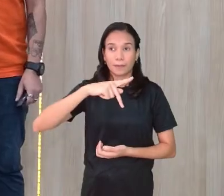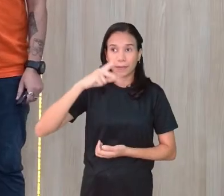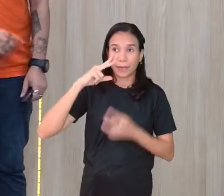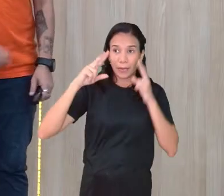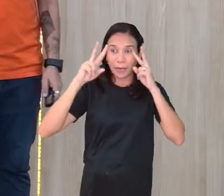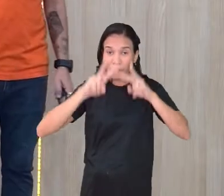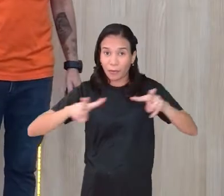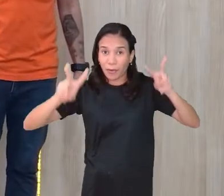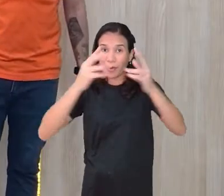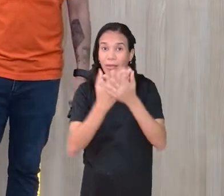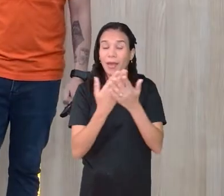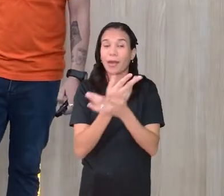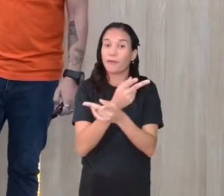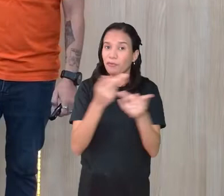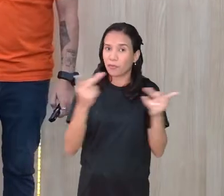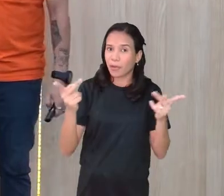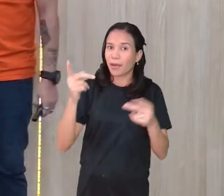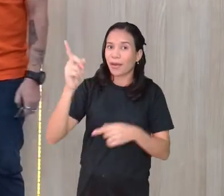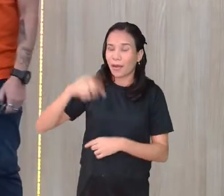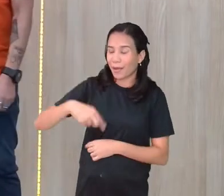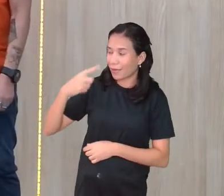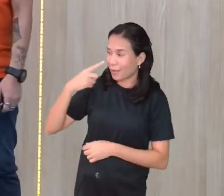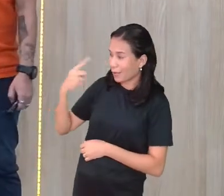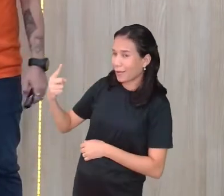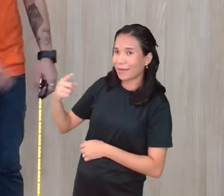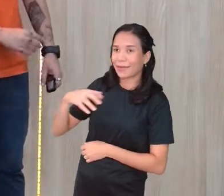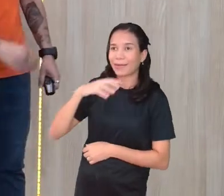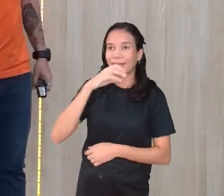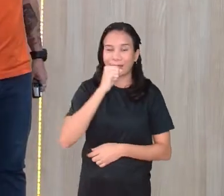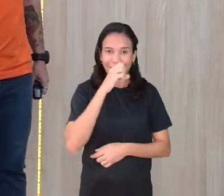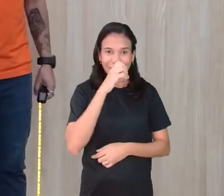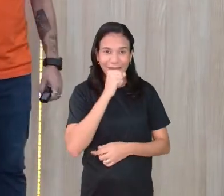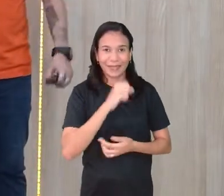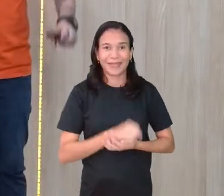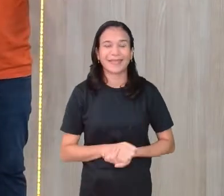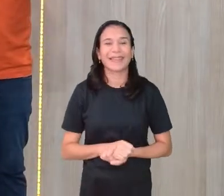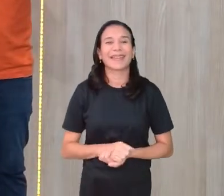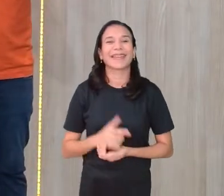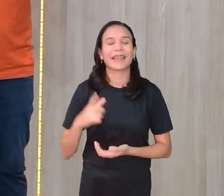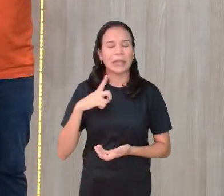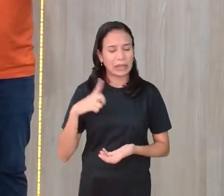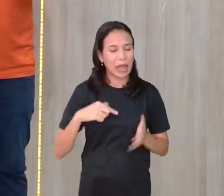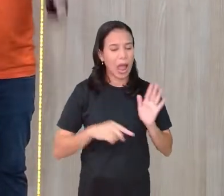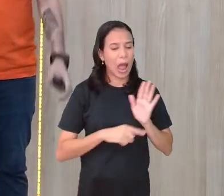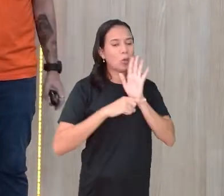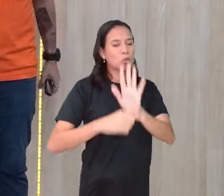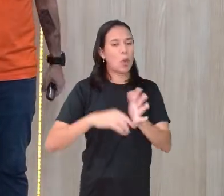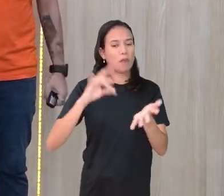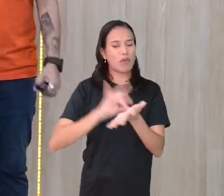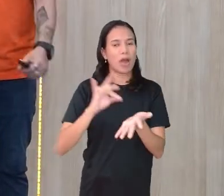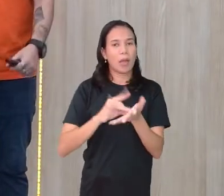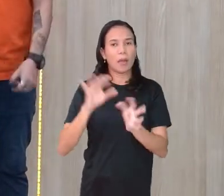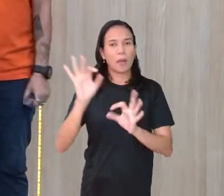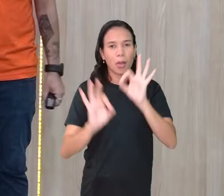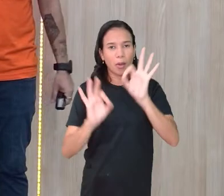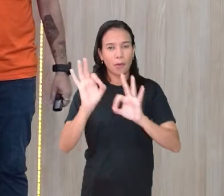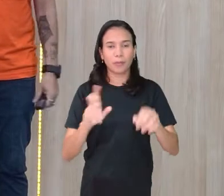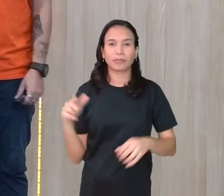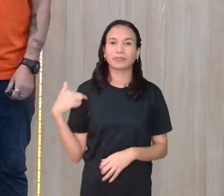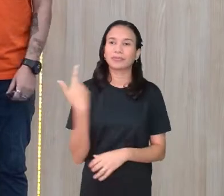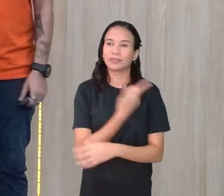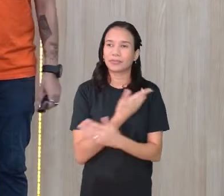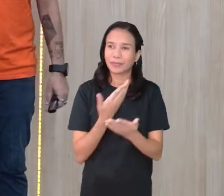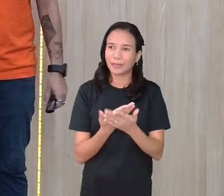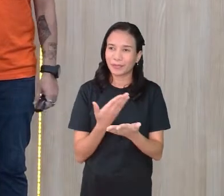muito nas aulas de vocês, mas aqui, né, professora Nádia? Ajuda Patrícia. muito aqui na organização das nossas